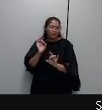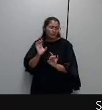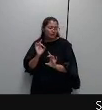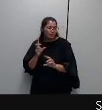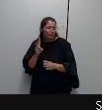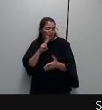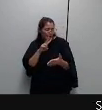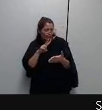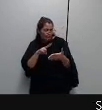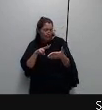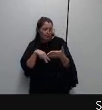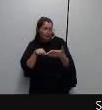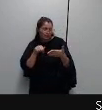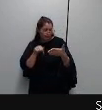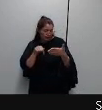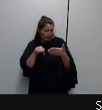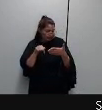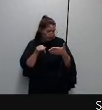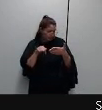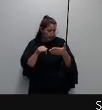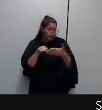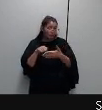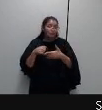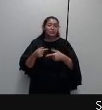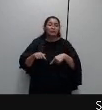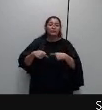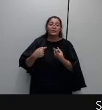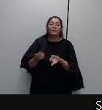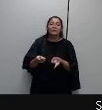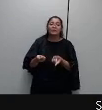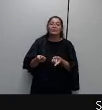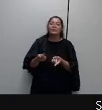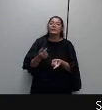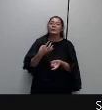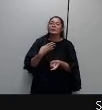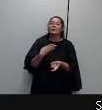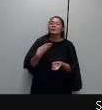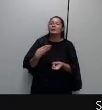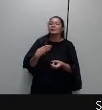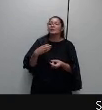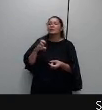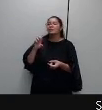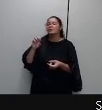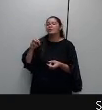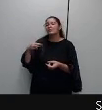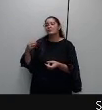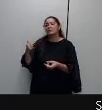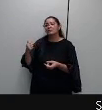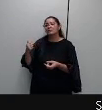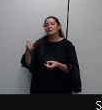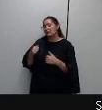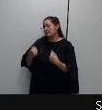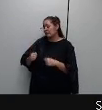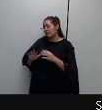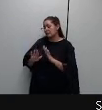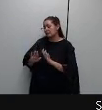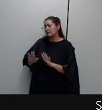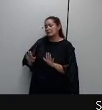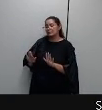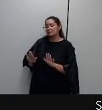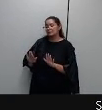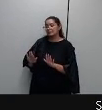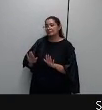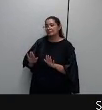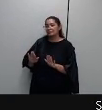aqui e fosse a súmula 435 suficientemente abrangente não precisaríamos ter tido